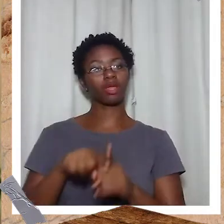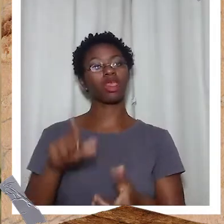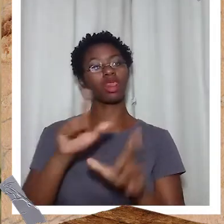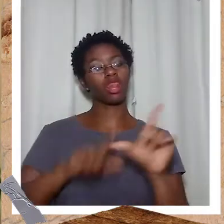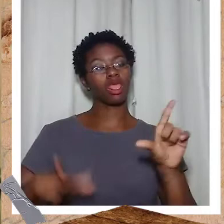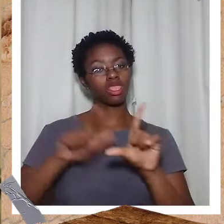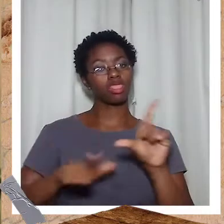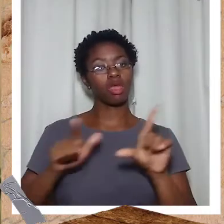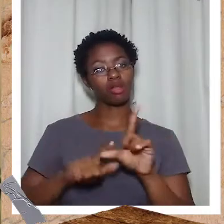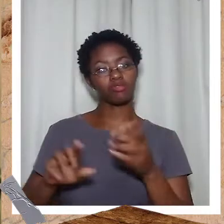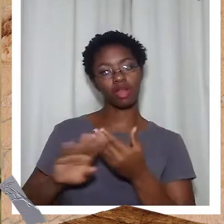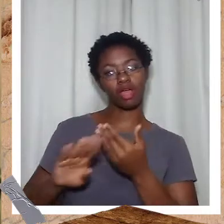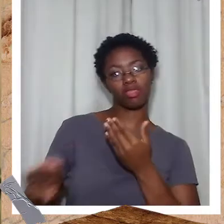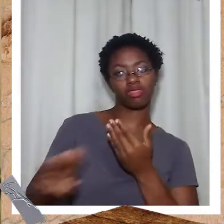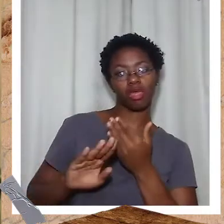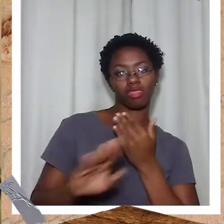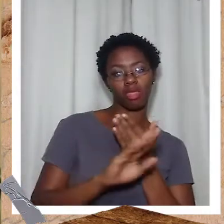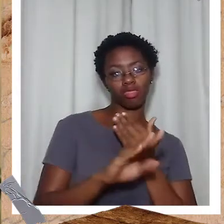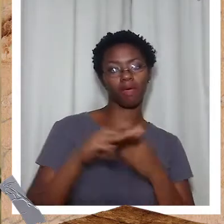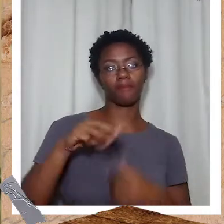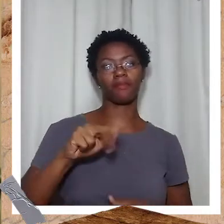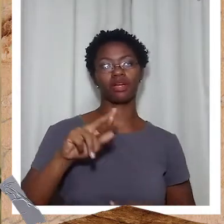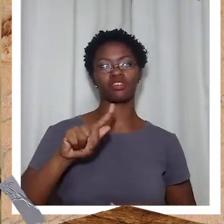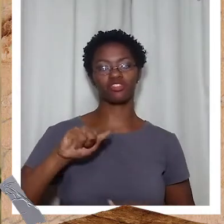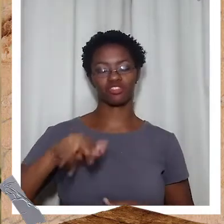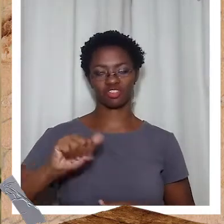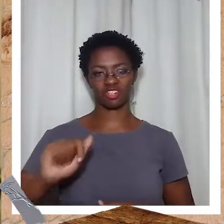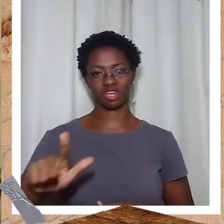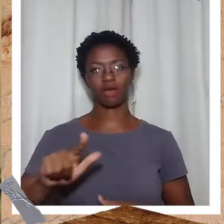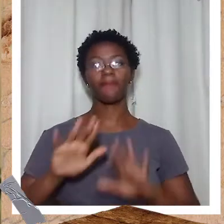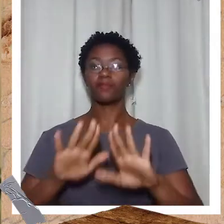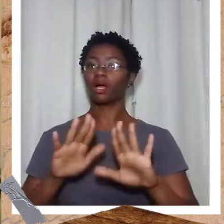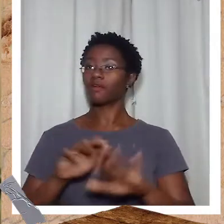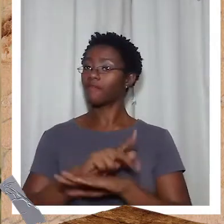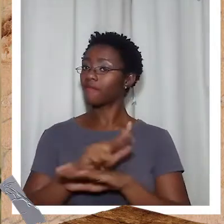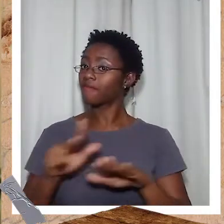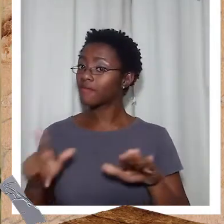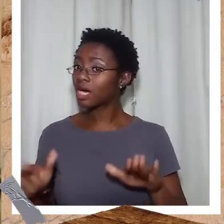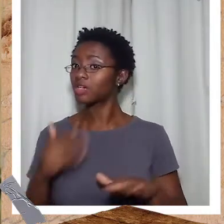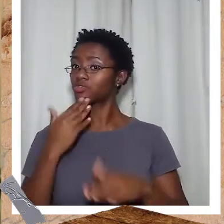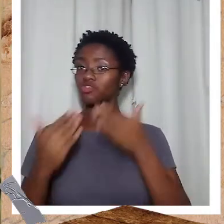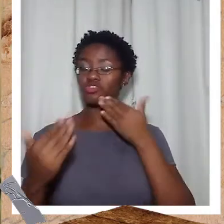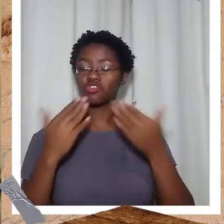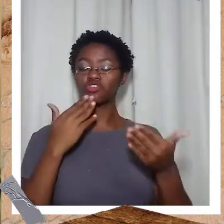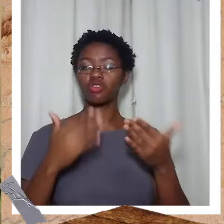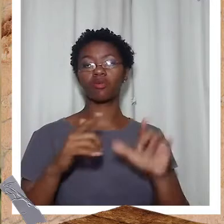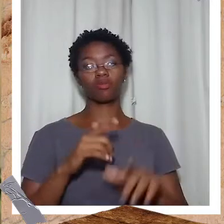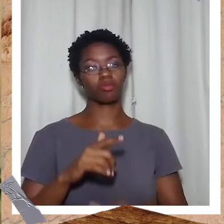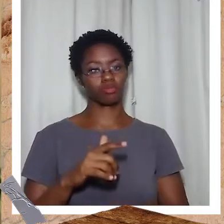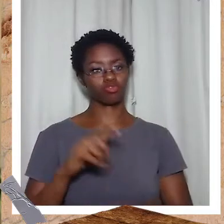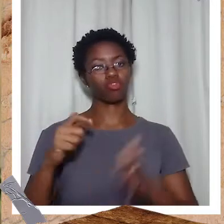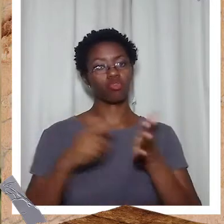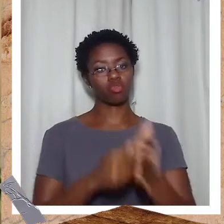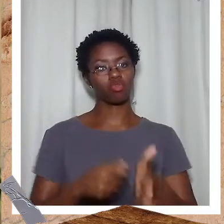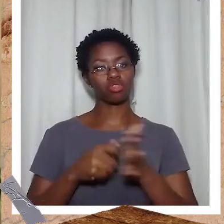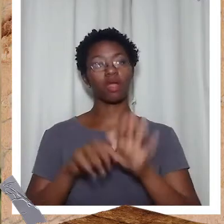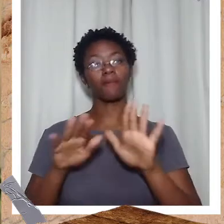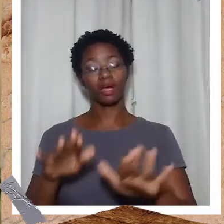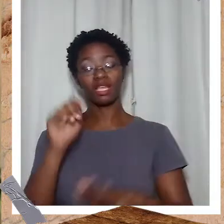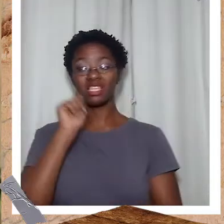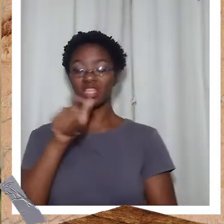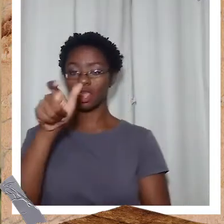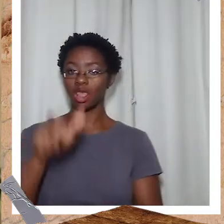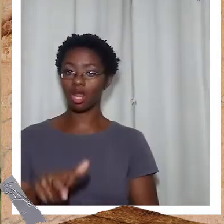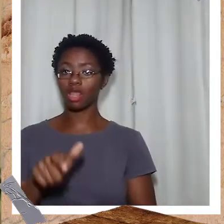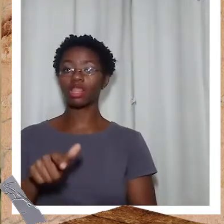São muitas as Carolinas, mas é sobretudo essa Carolina que viveu e escreveu sobre si mesma, e escreveu